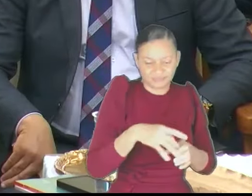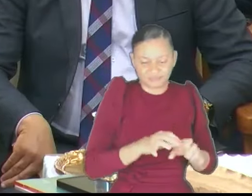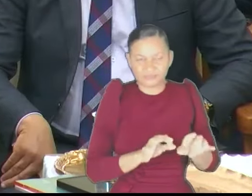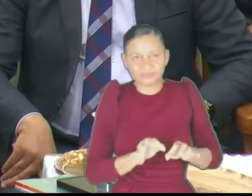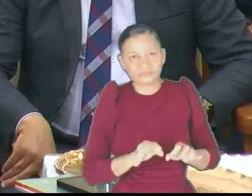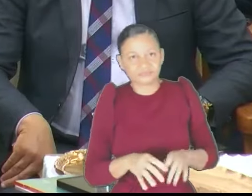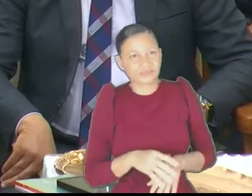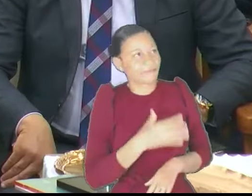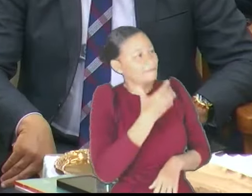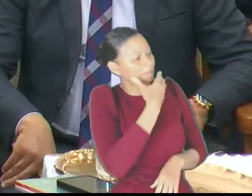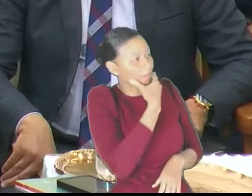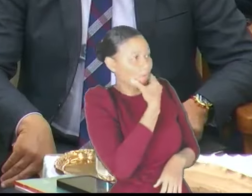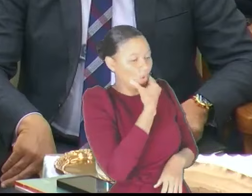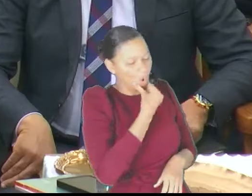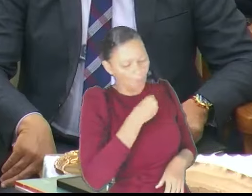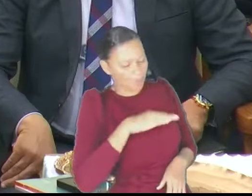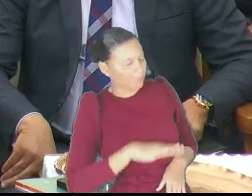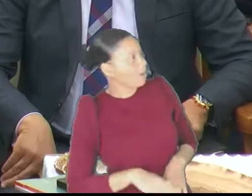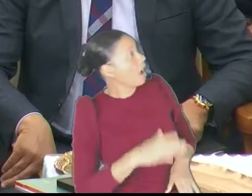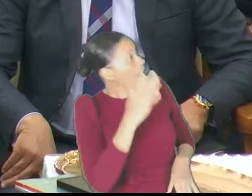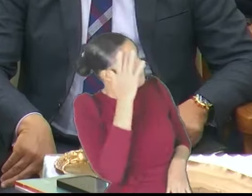para o pai e dizia assim: papai, e amanhã?